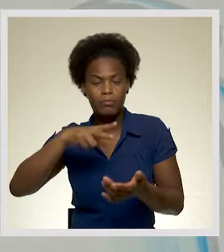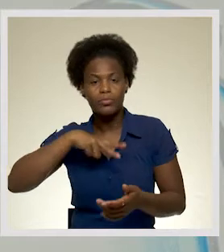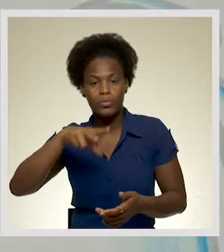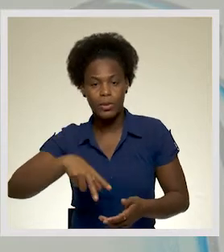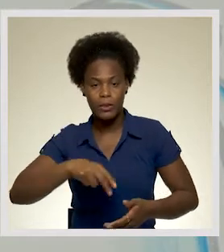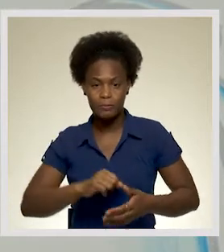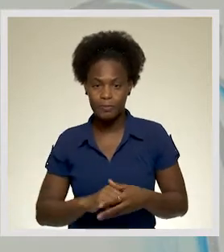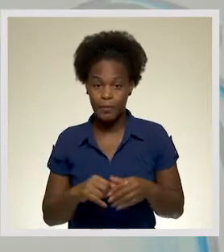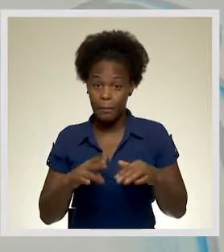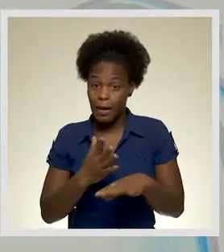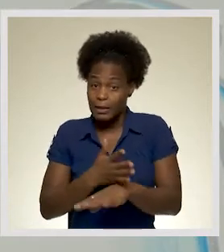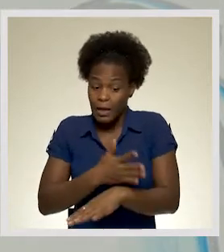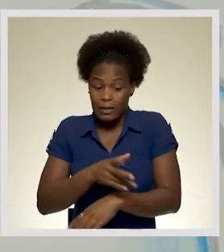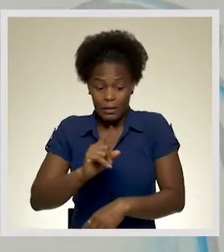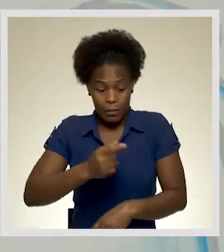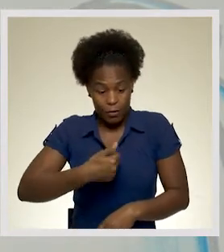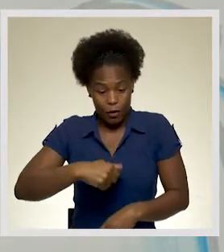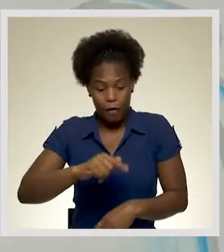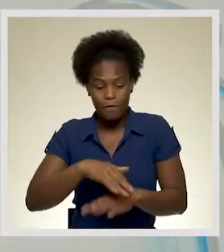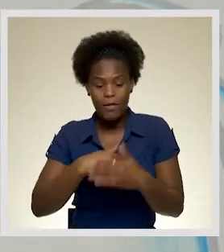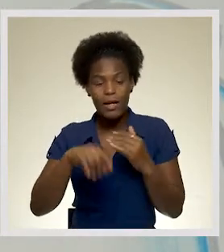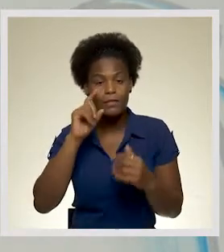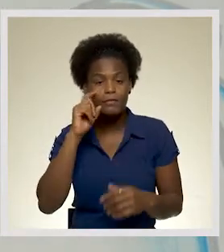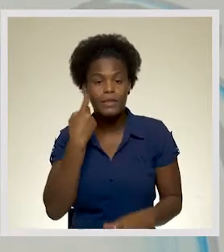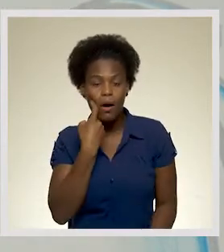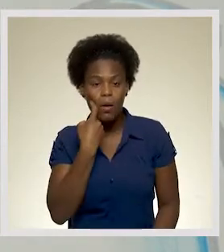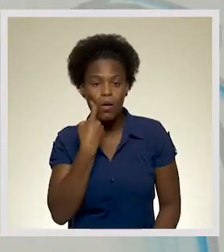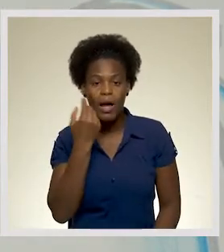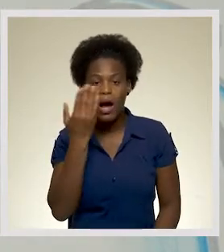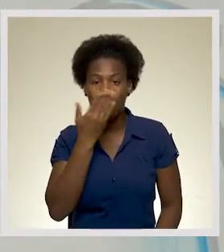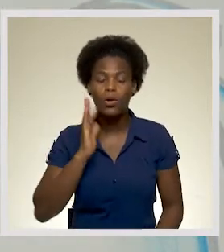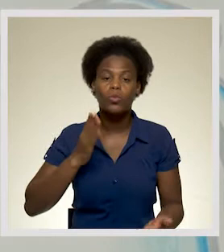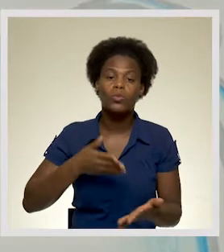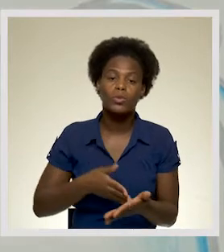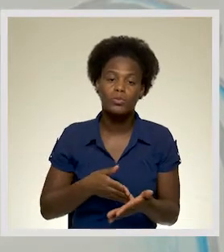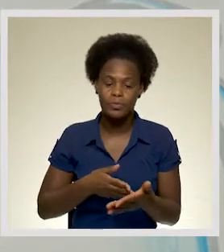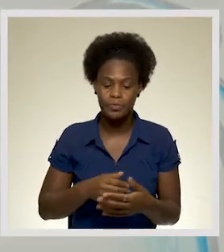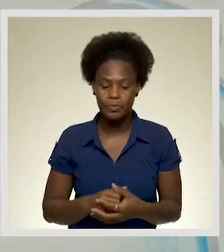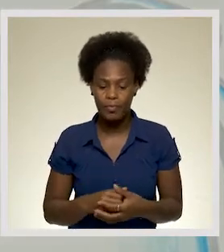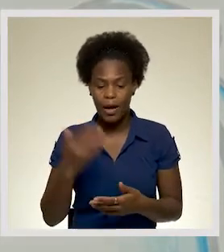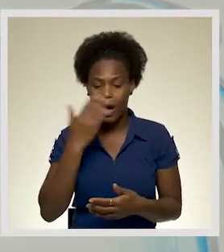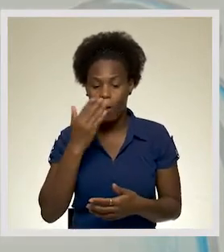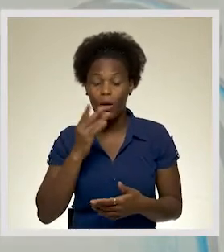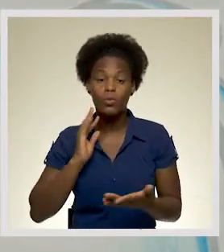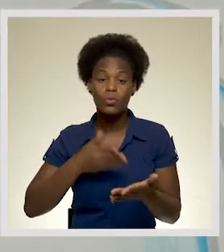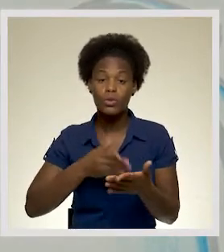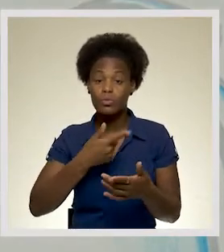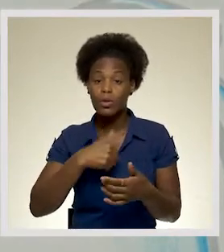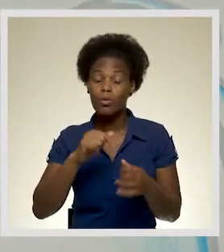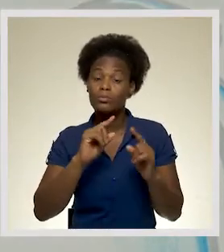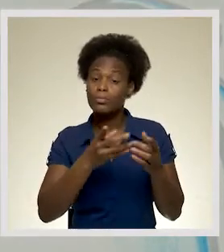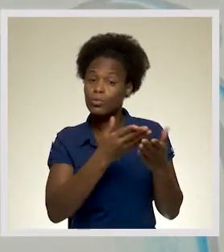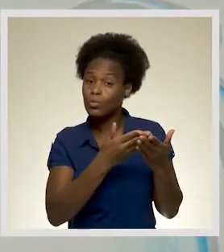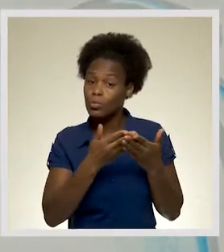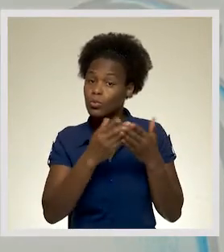antes, vamos também fazer a revisão da última aula. Na última aula, introduzimos o estudo do